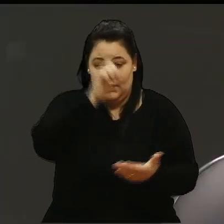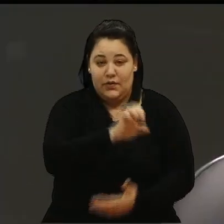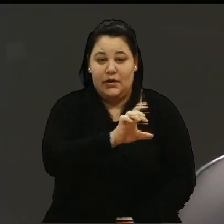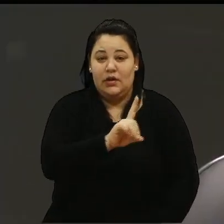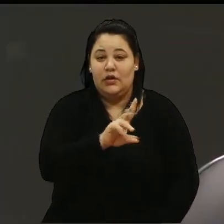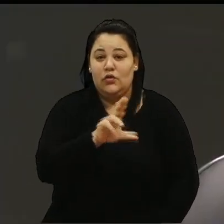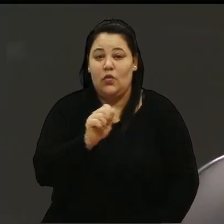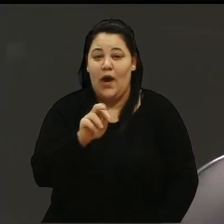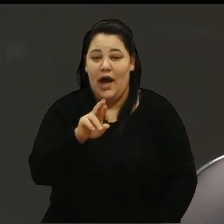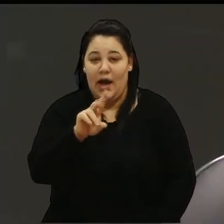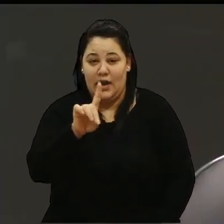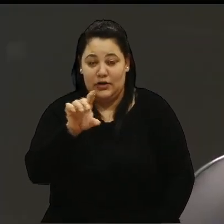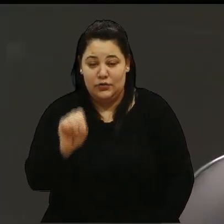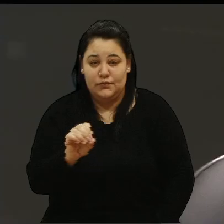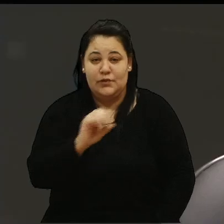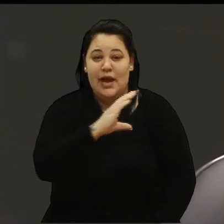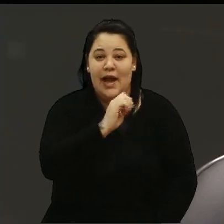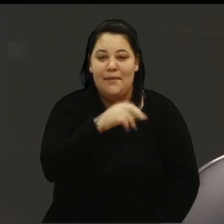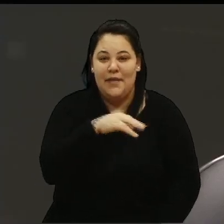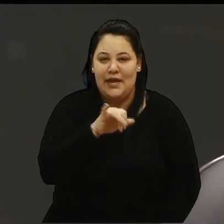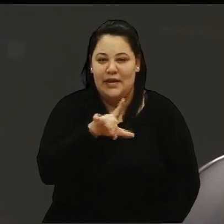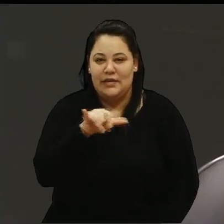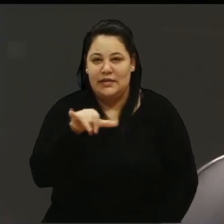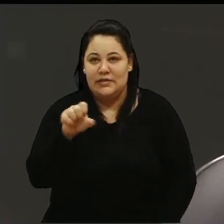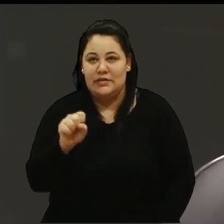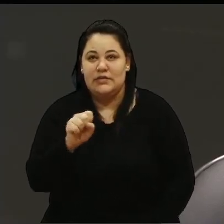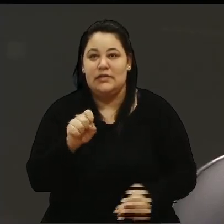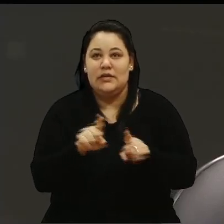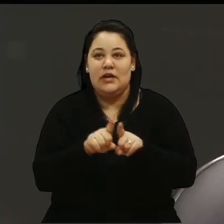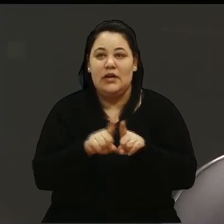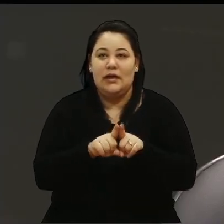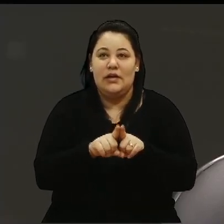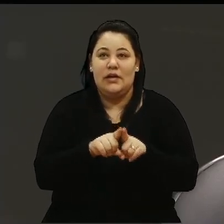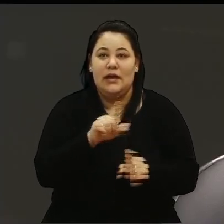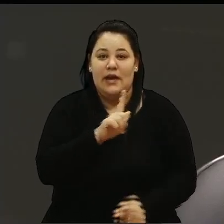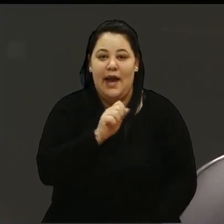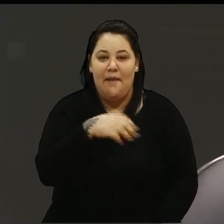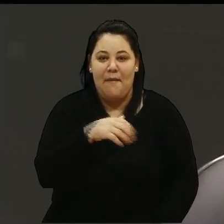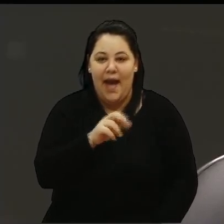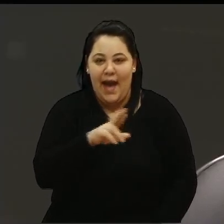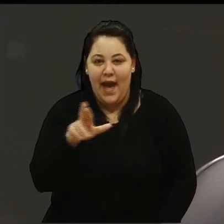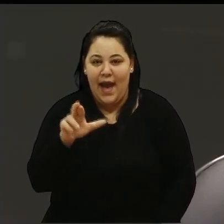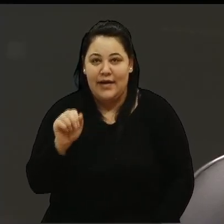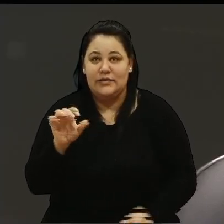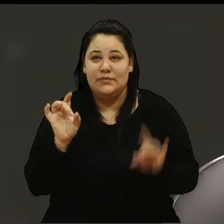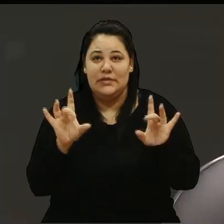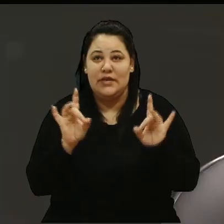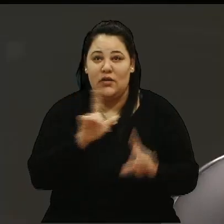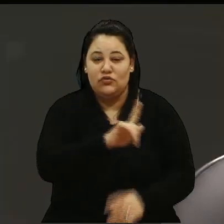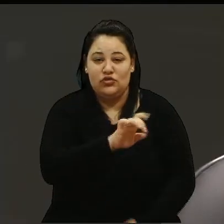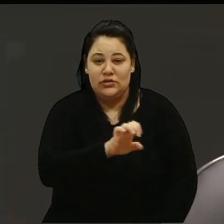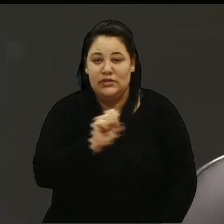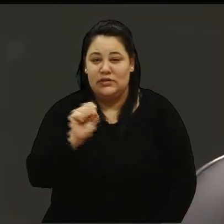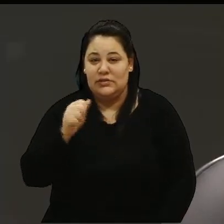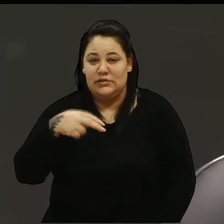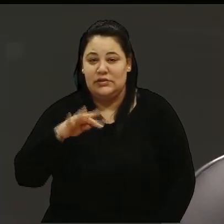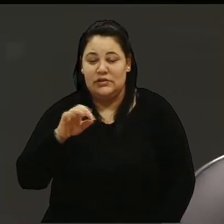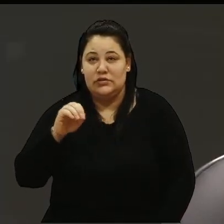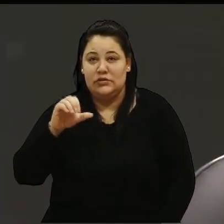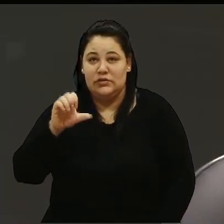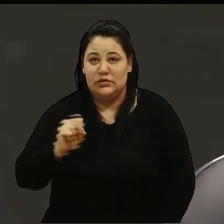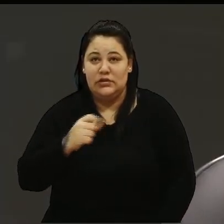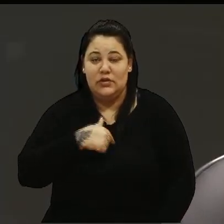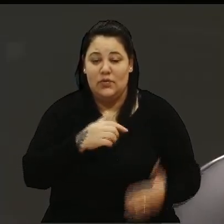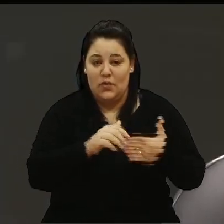ao Kaminski, ao Oliveira, ao Nogueira, à Kelly, ao Scheiner, ao Gamarra, em especial ao Gia Santos, que posteriormente me conduziu até a delegacia de